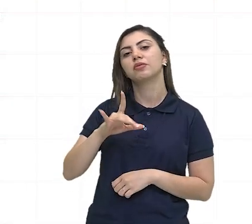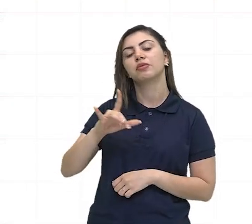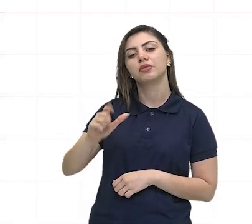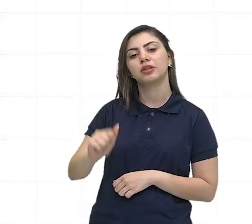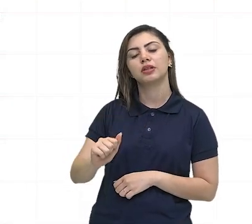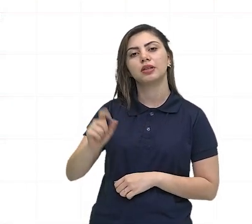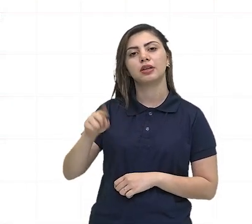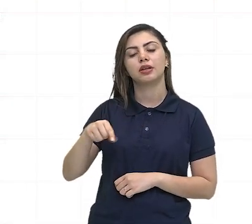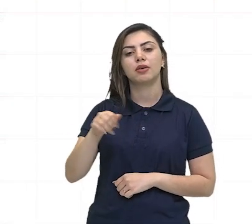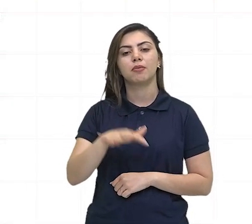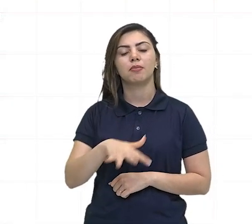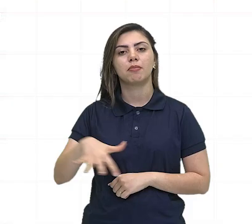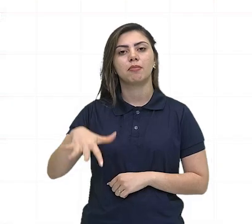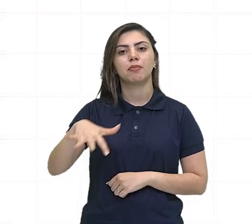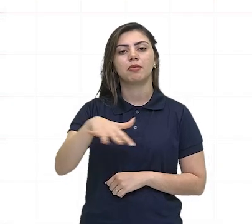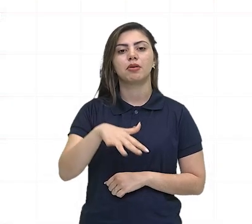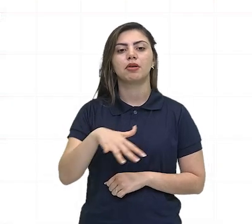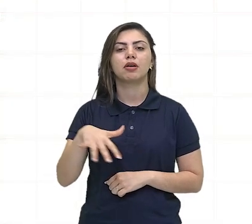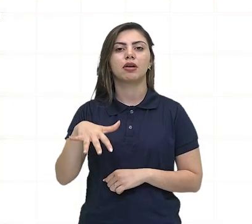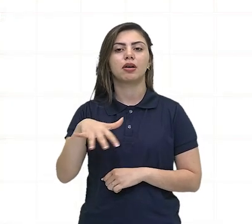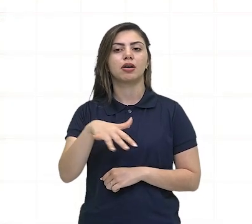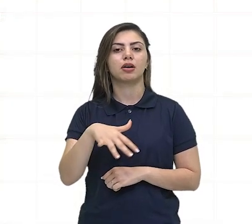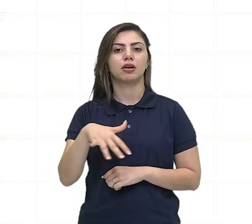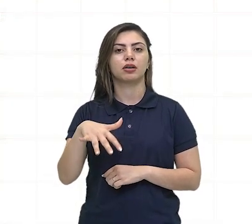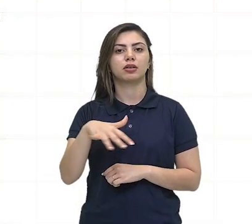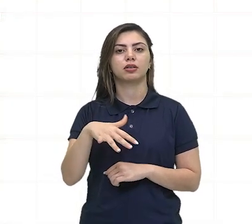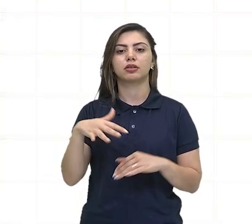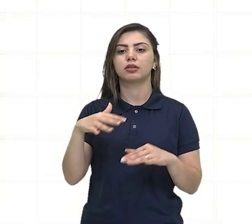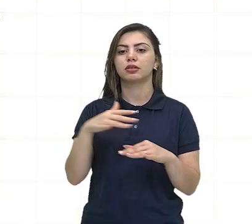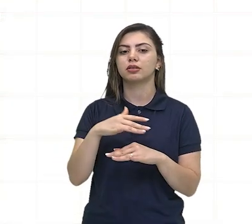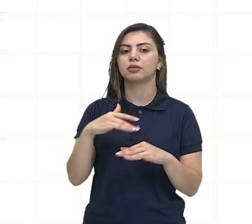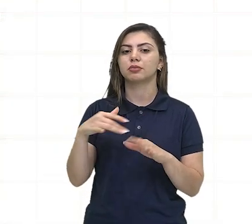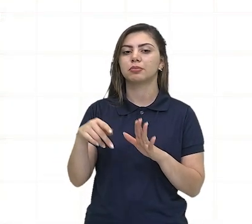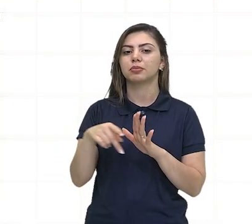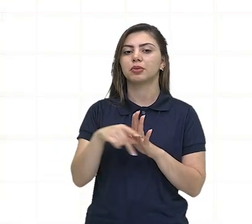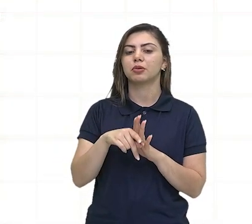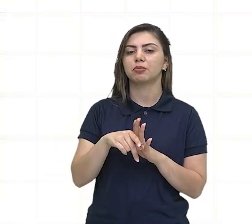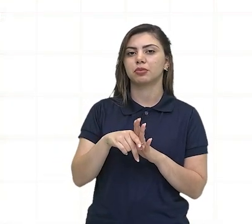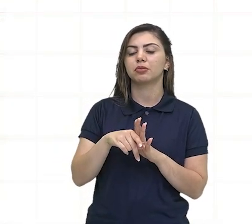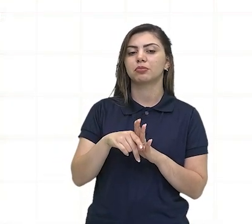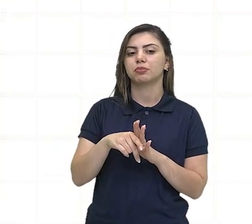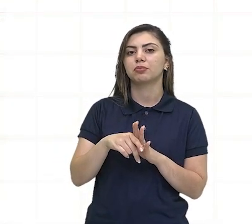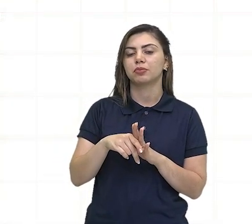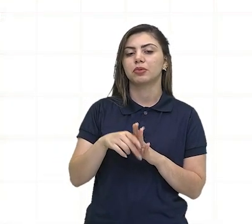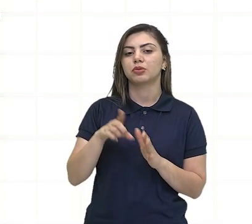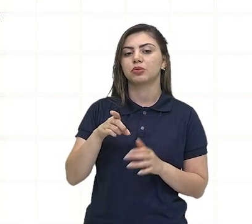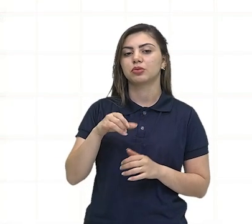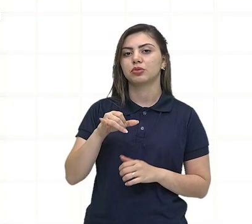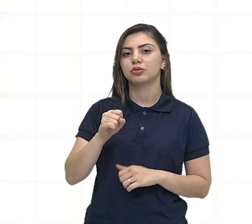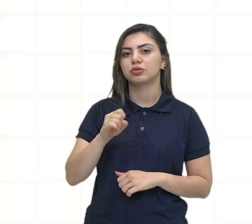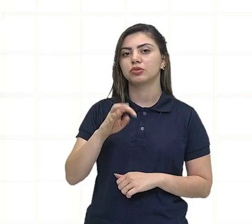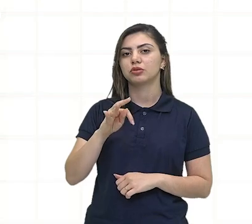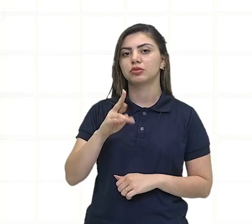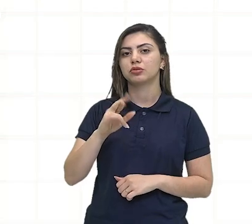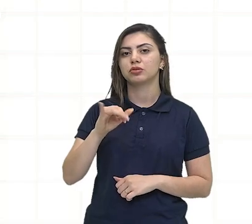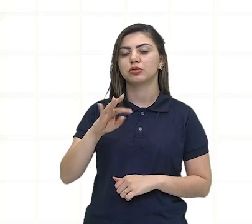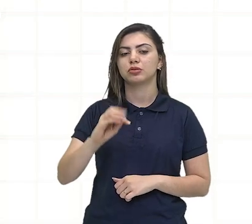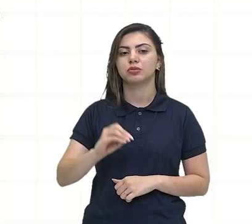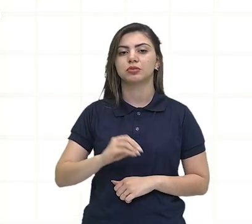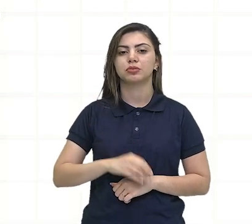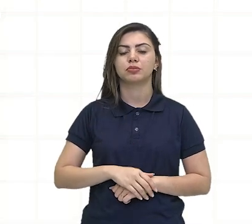área urbana ali fazendo parte do distrito, por ser uma sede do distrito.